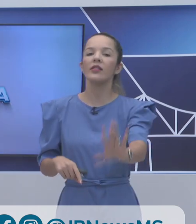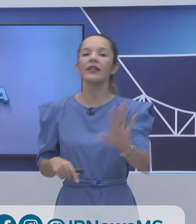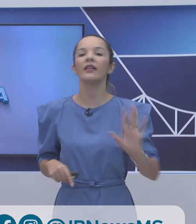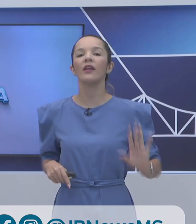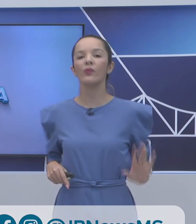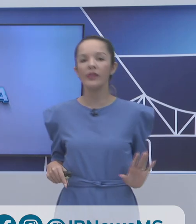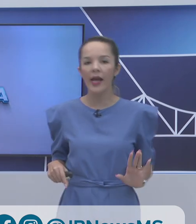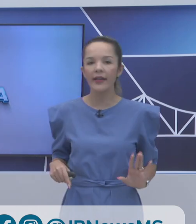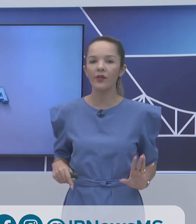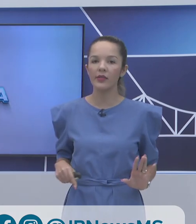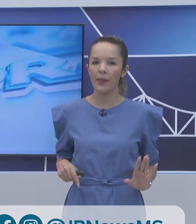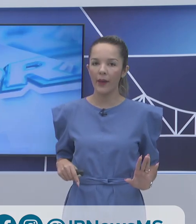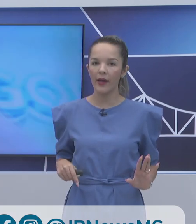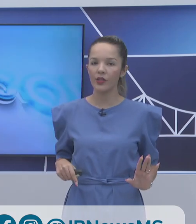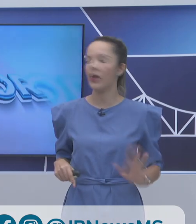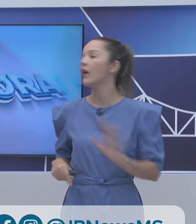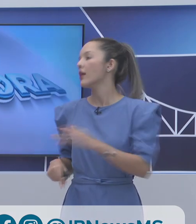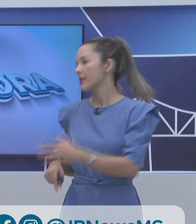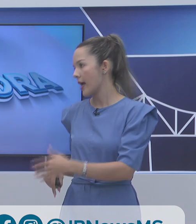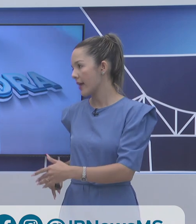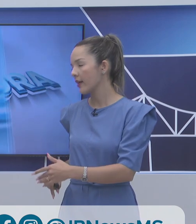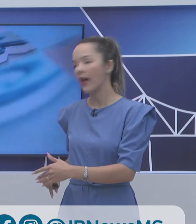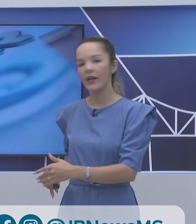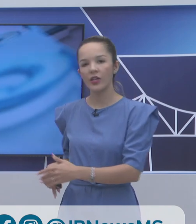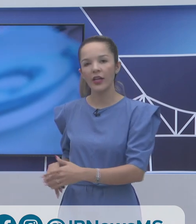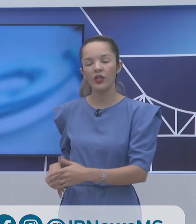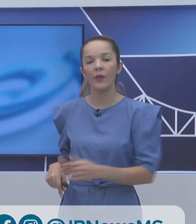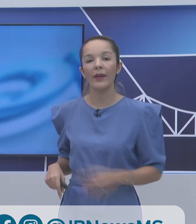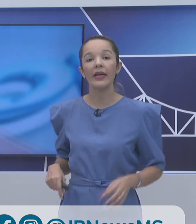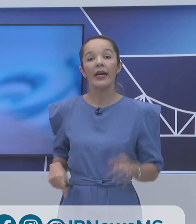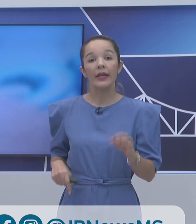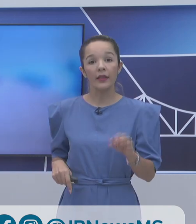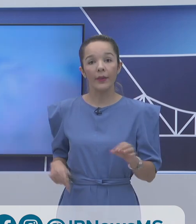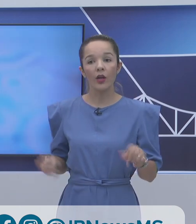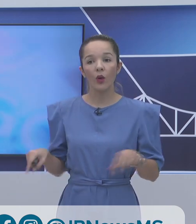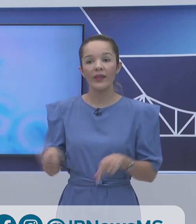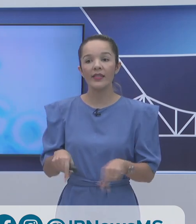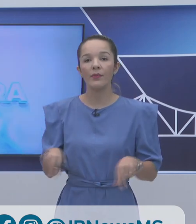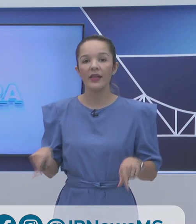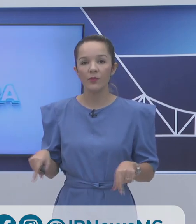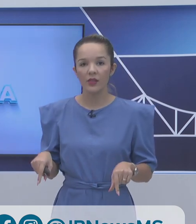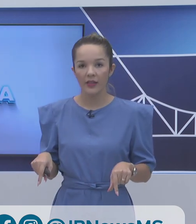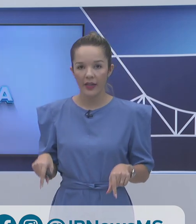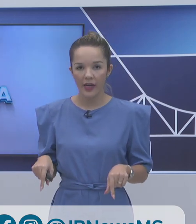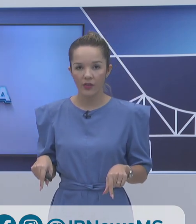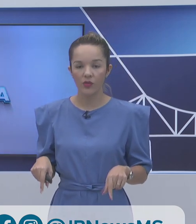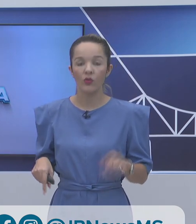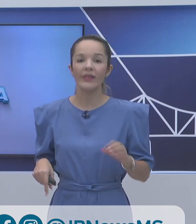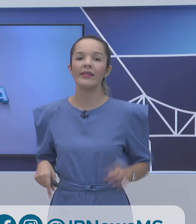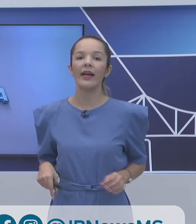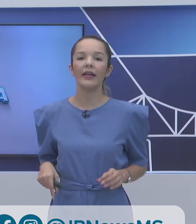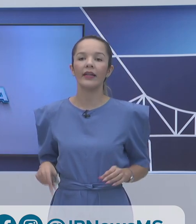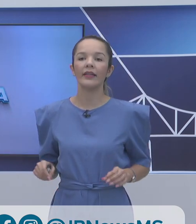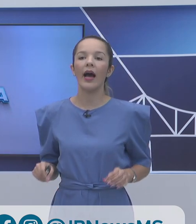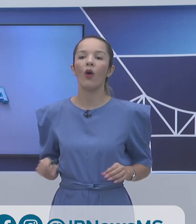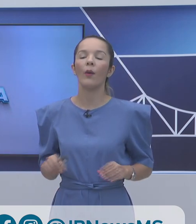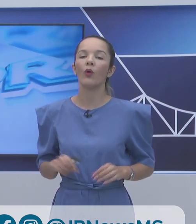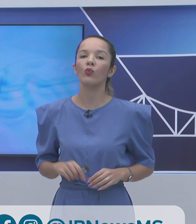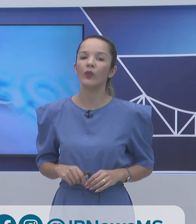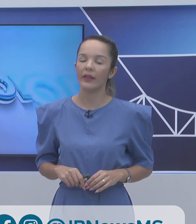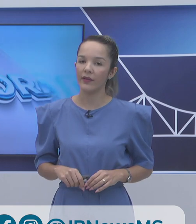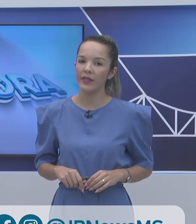Se você ainda não segue a nossa página, segue lá a gente segue lá. Também. E também, ó, com esses mesmos endereços no Instagram,